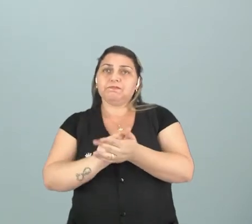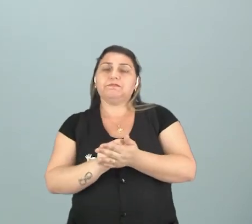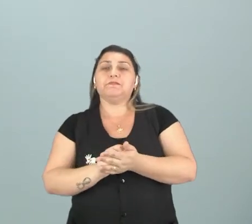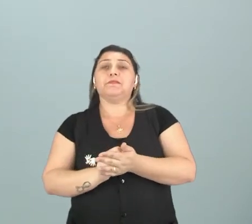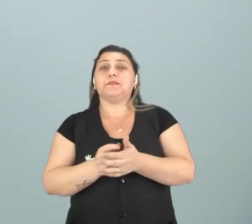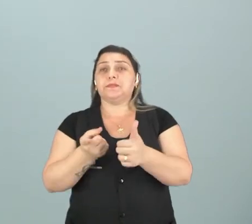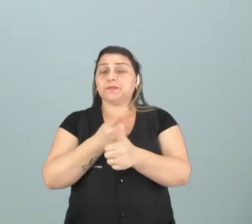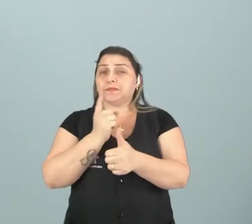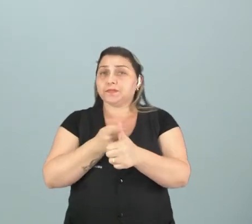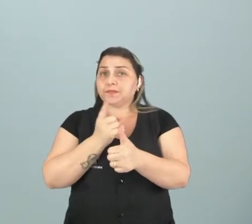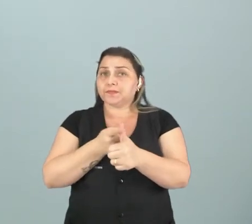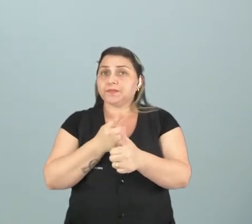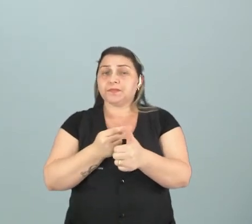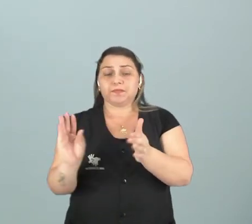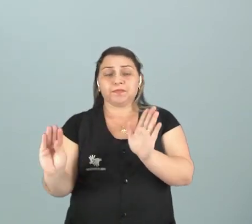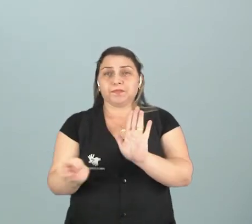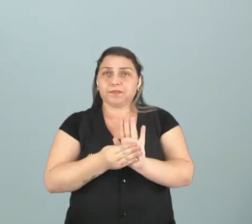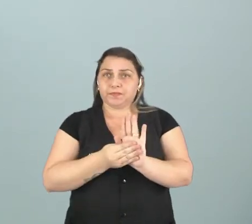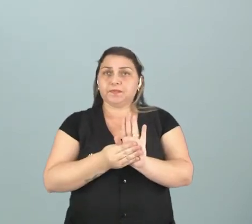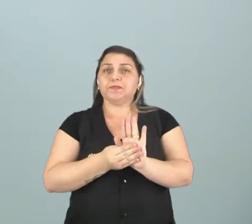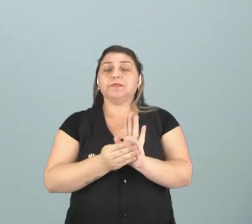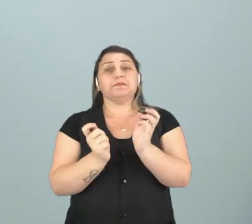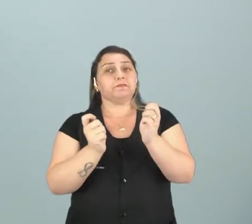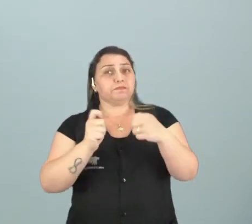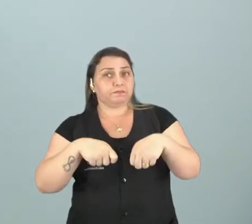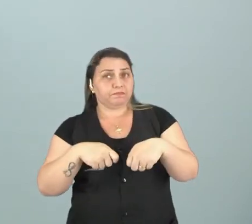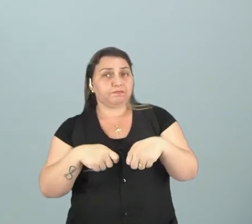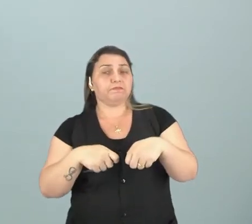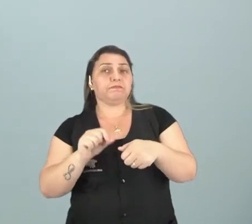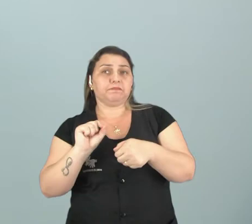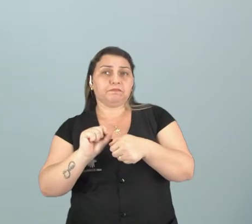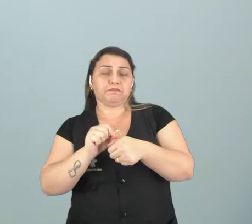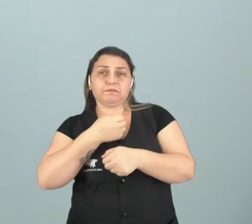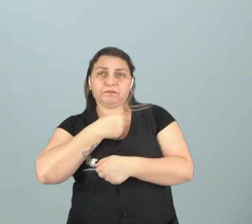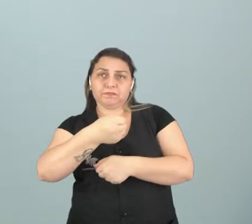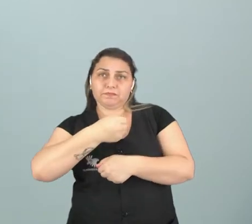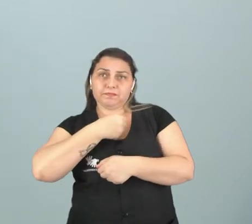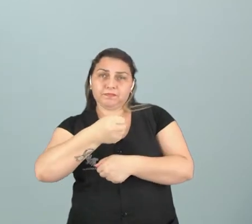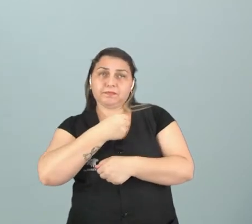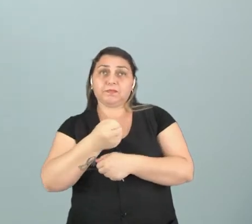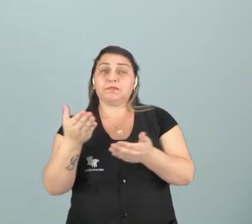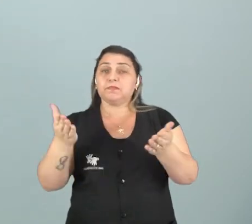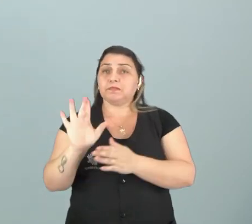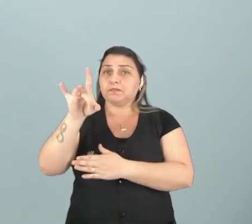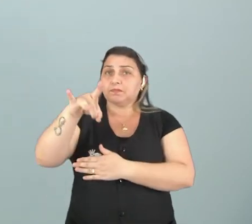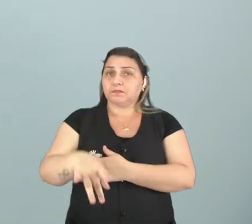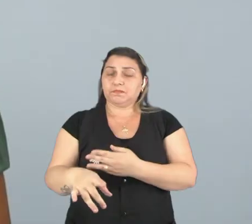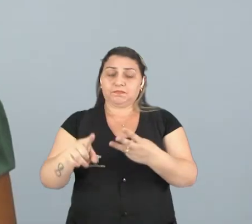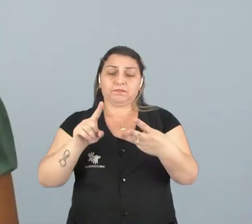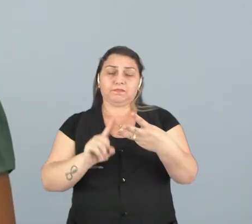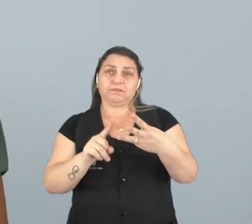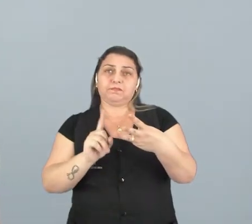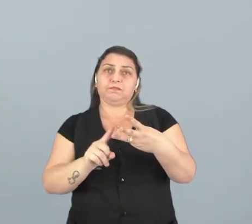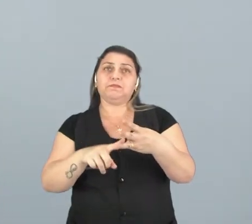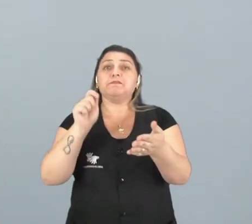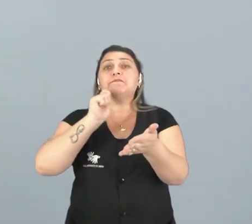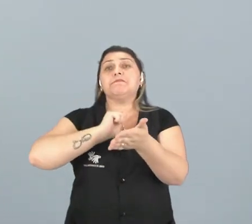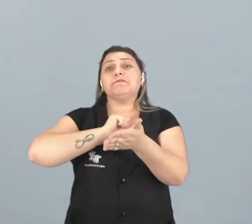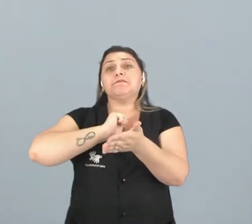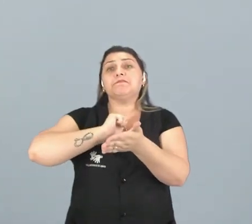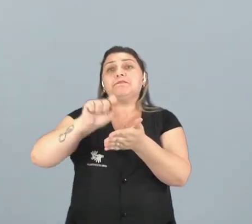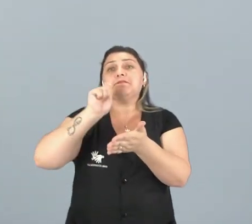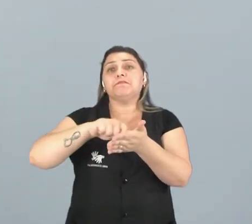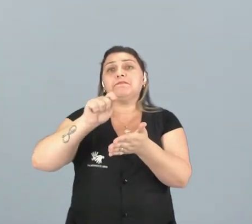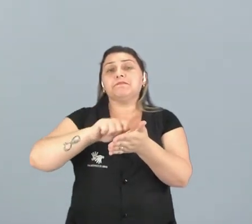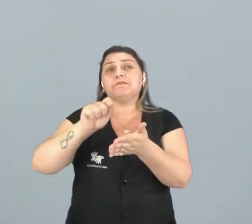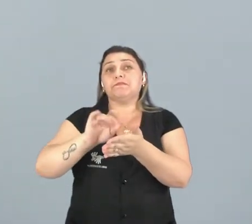e o primeiro passo que eu coloquei, que foram as condições de produção da reportagem, vamos ao último passo, passo 3, a